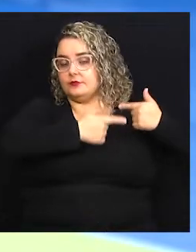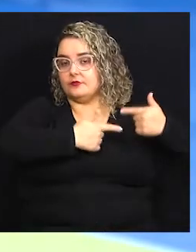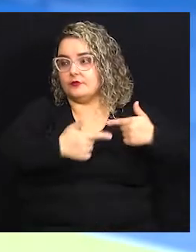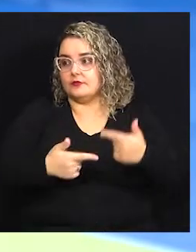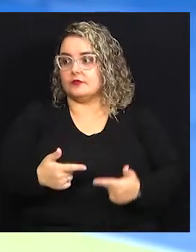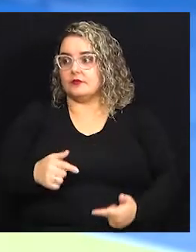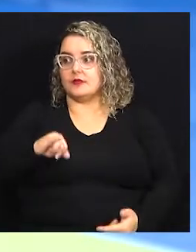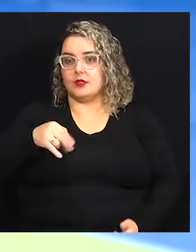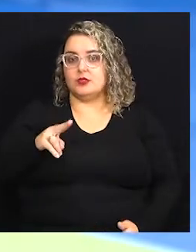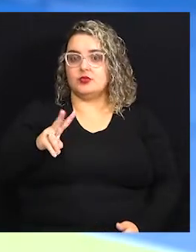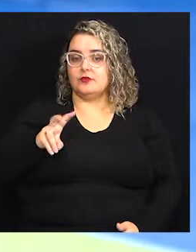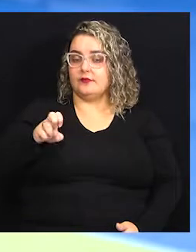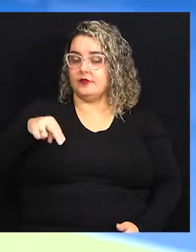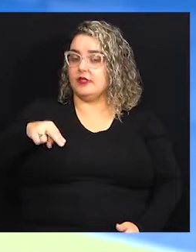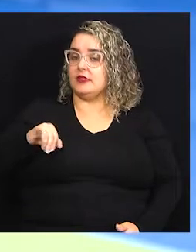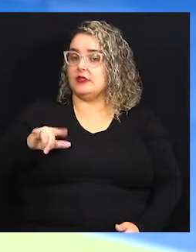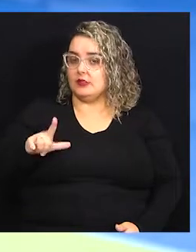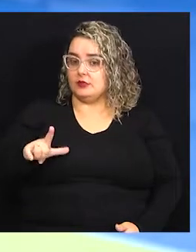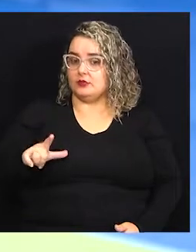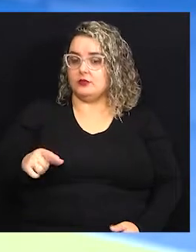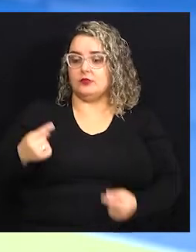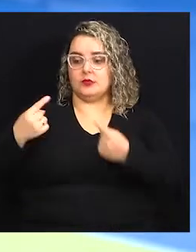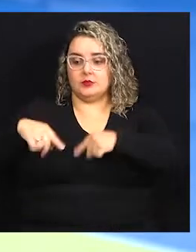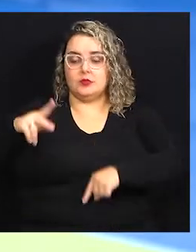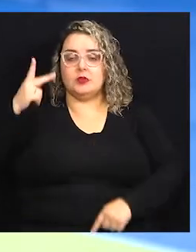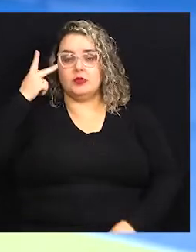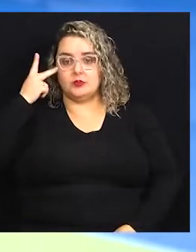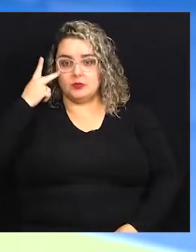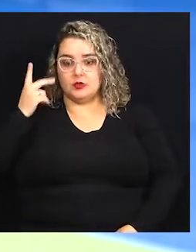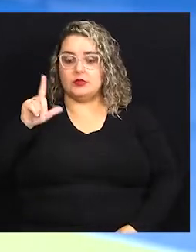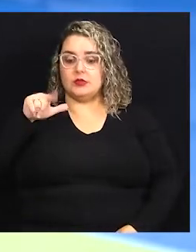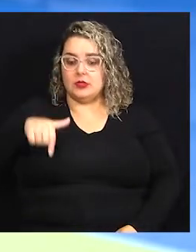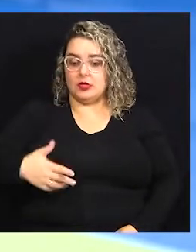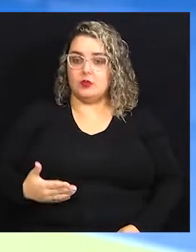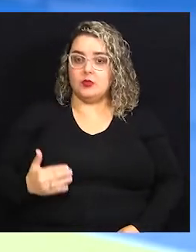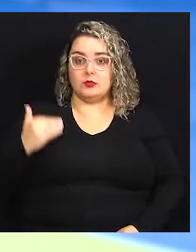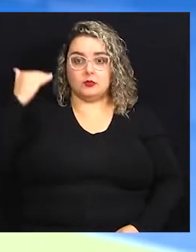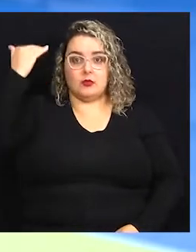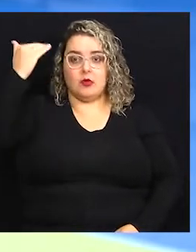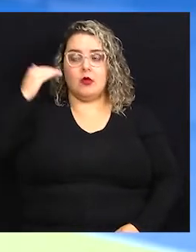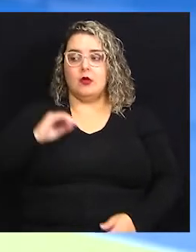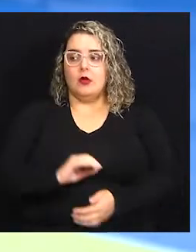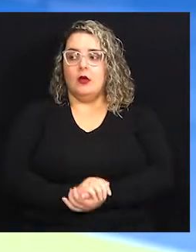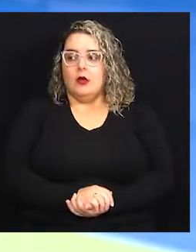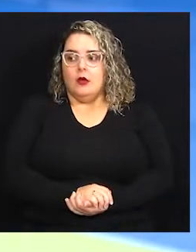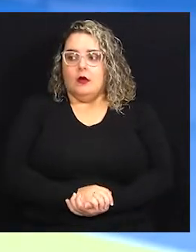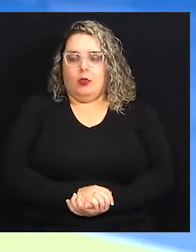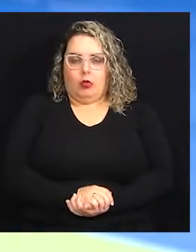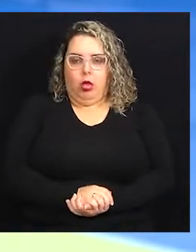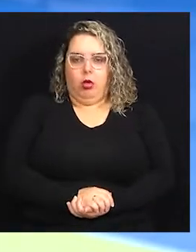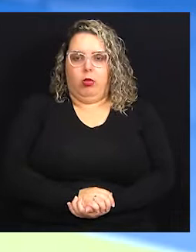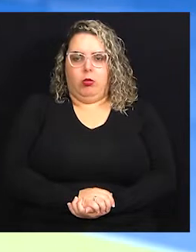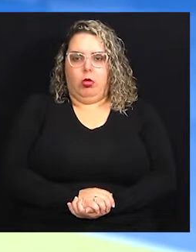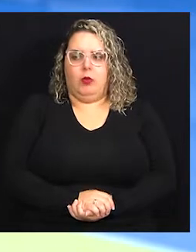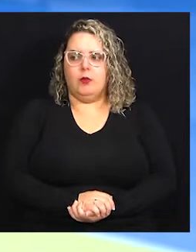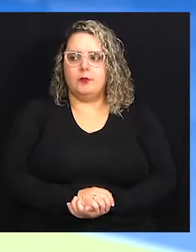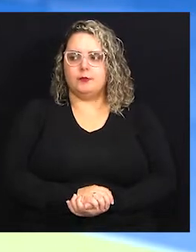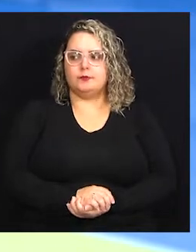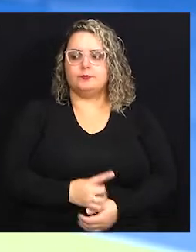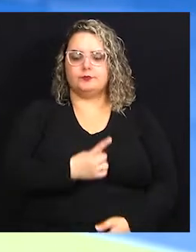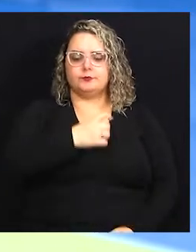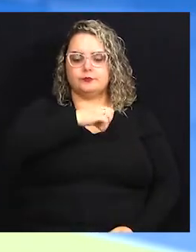Campeonato Paulista, né? E depois passou-se ao adulto, né? Então eu fiquei, vamos dizer assim, de 88